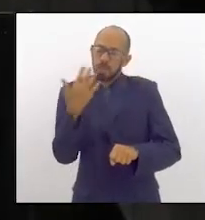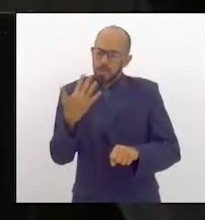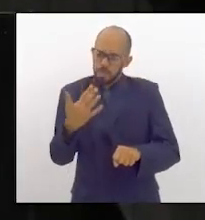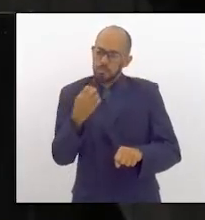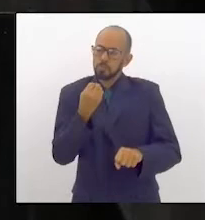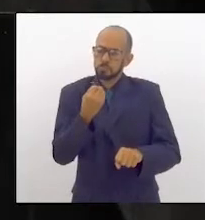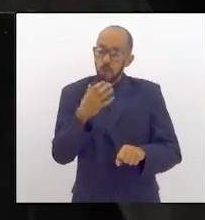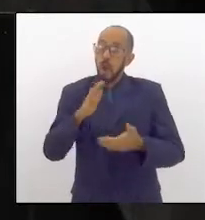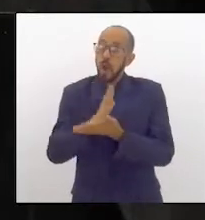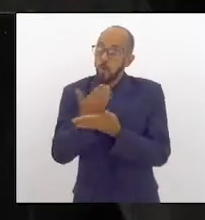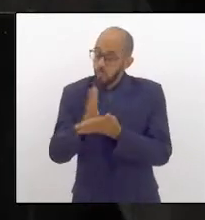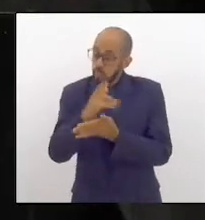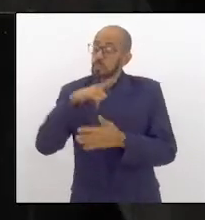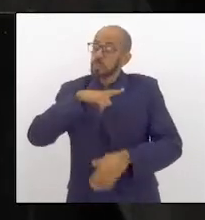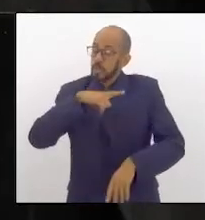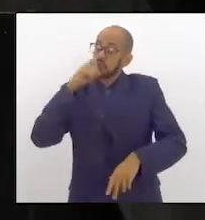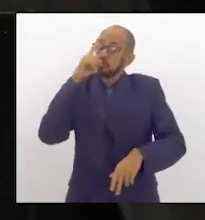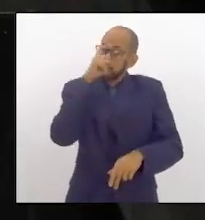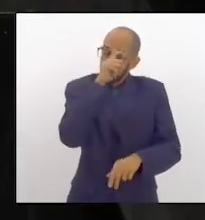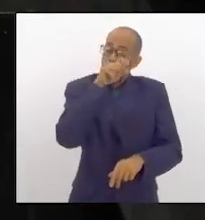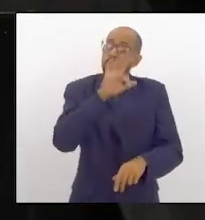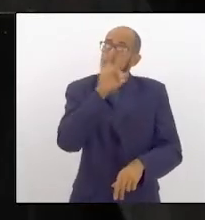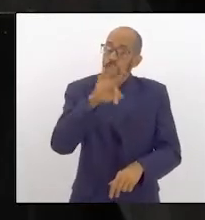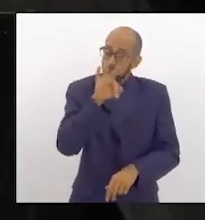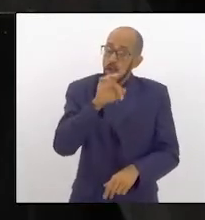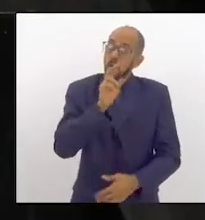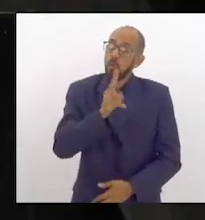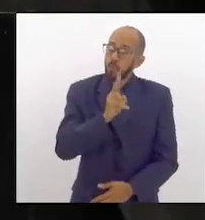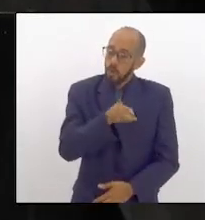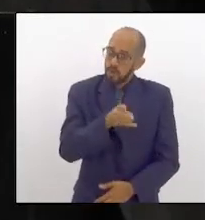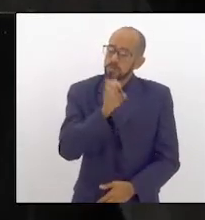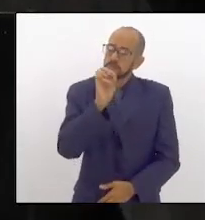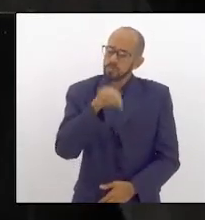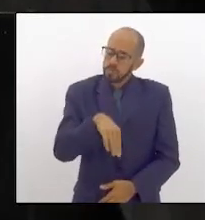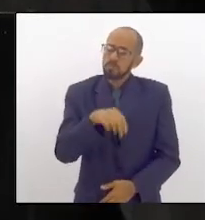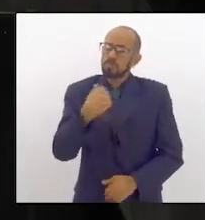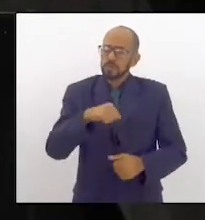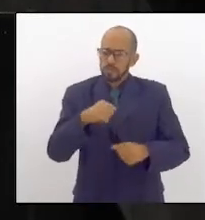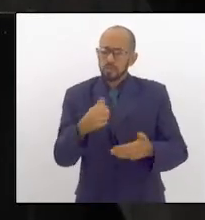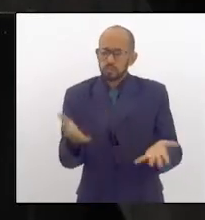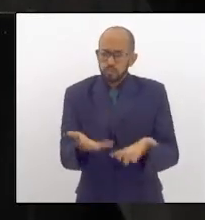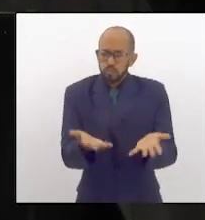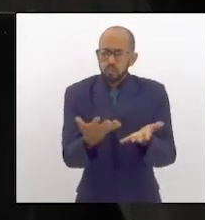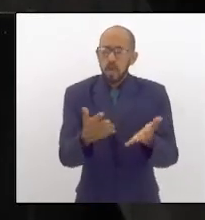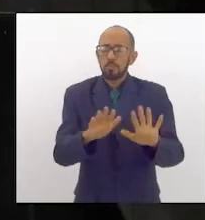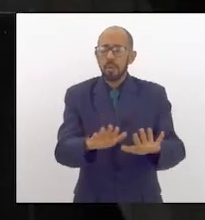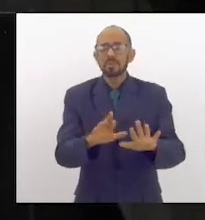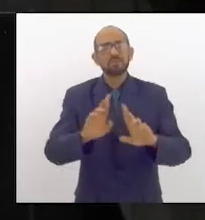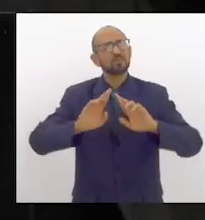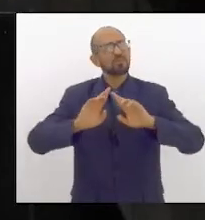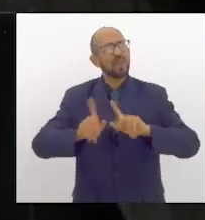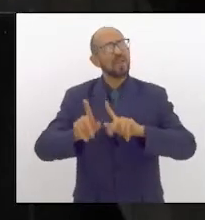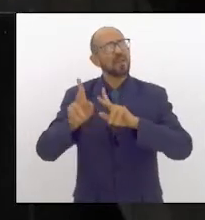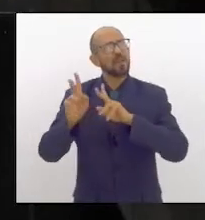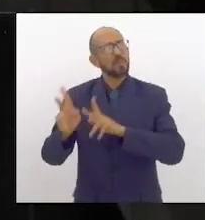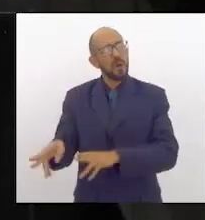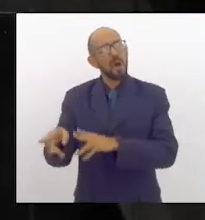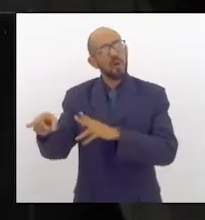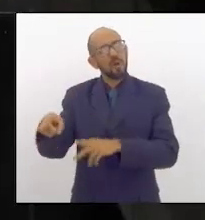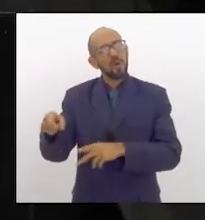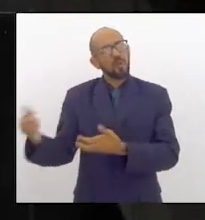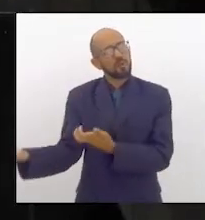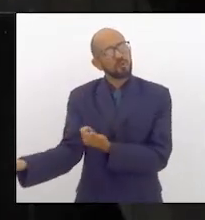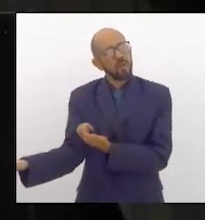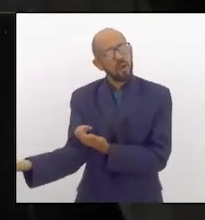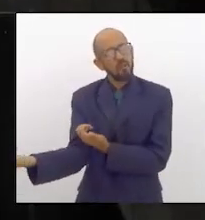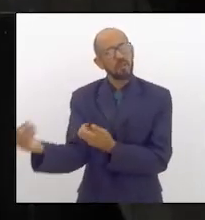têm dificuldade de se manter no ensino superior é preciso importante valorizar as políticas de assistência infantil ensino superior mas não é propriamente a mesma coisa que o jovem de